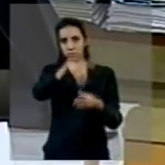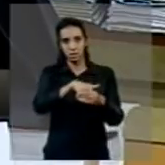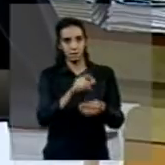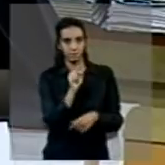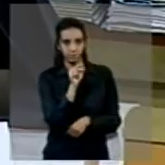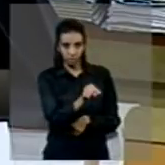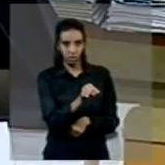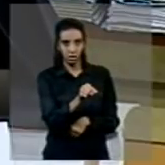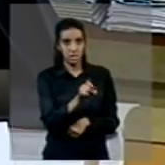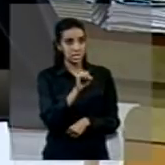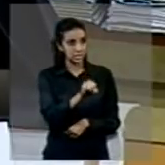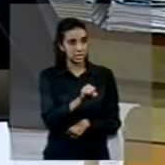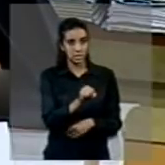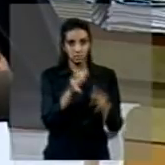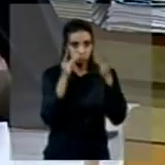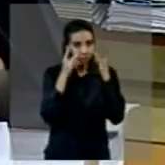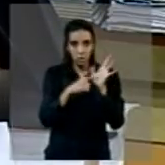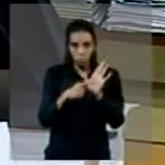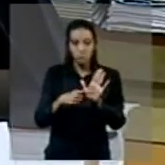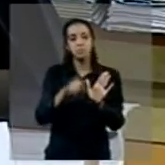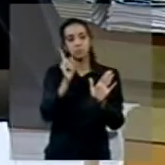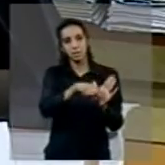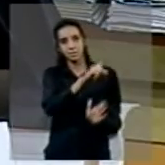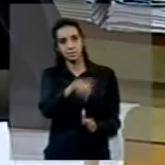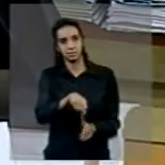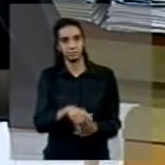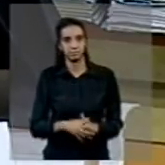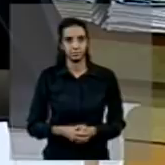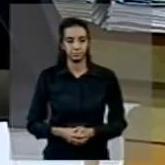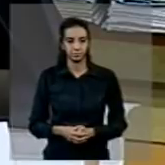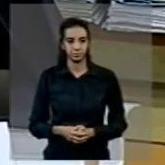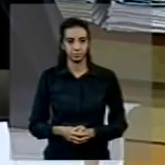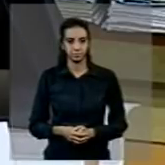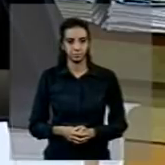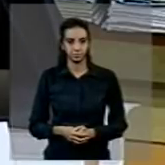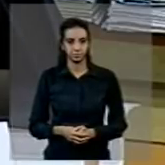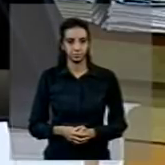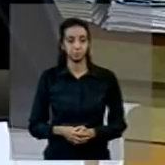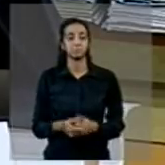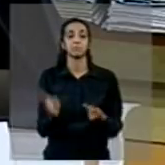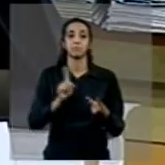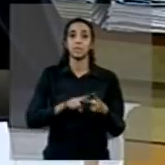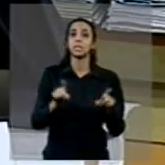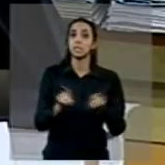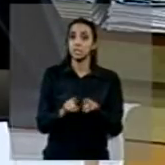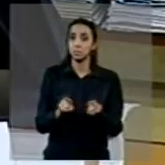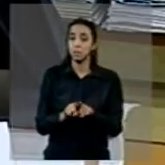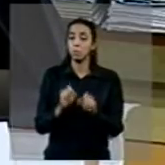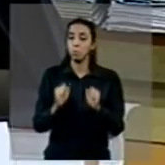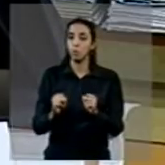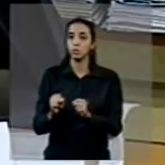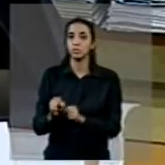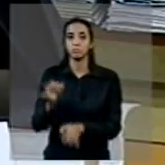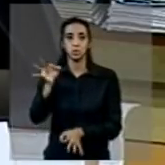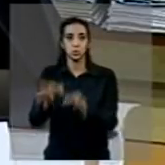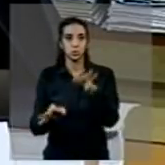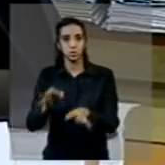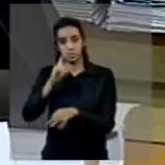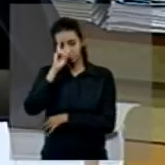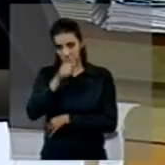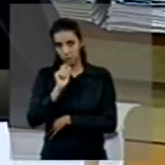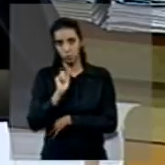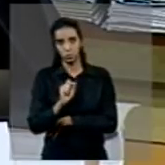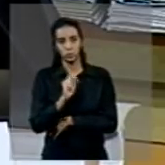que não foram apresentados à revisão. Além dessa hipótese, também é possível que a Justiça Eleitoral realize de ofício a revisão